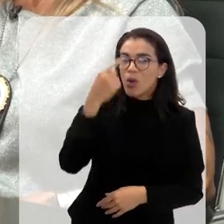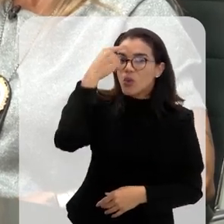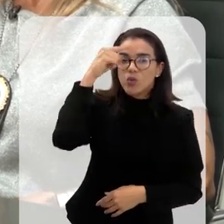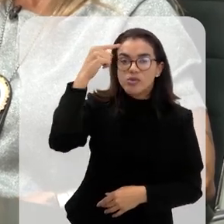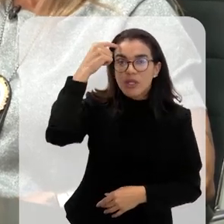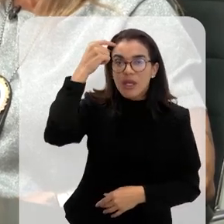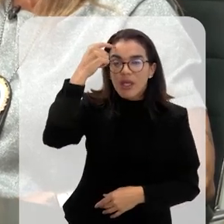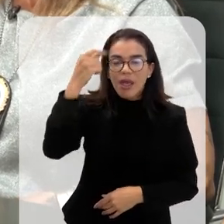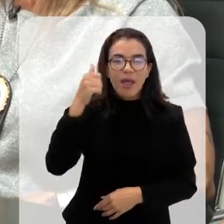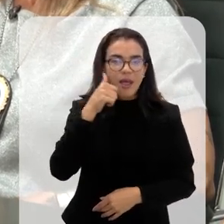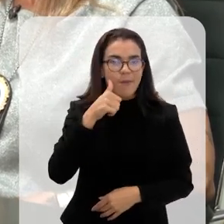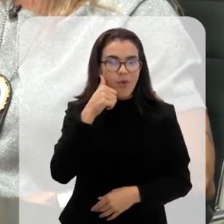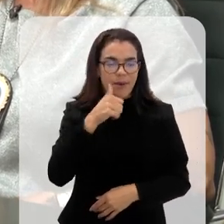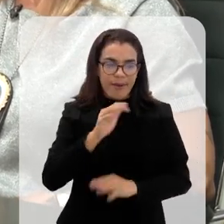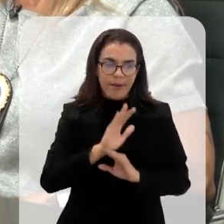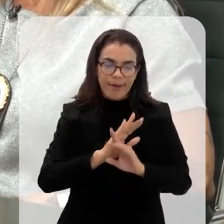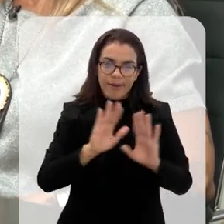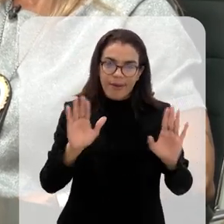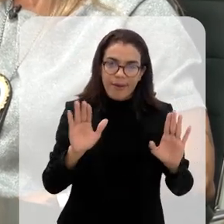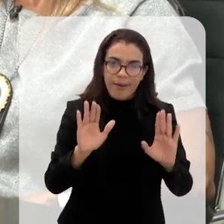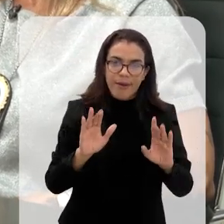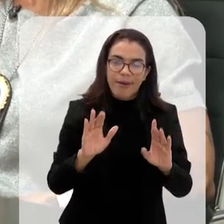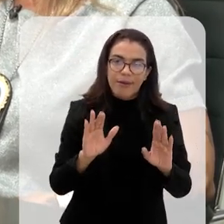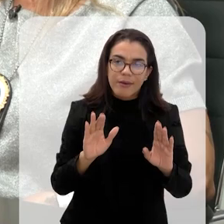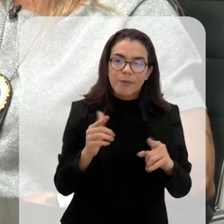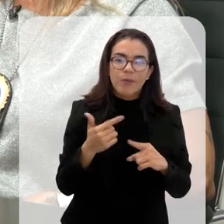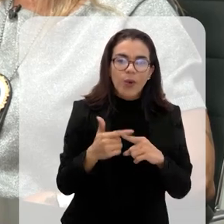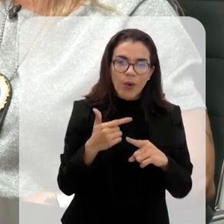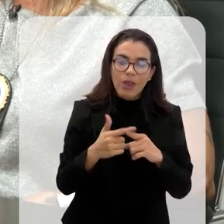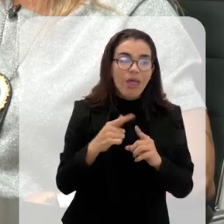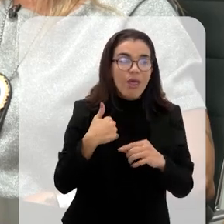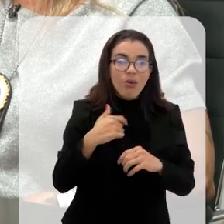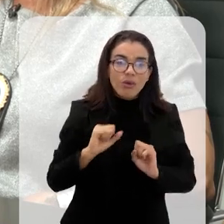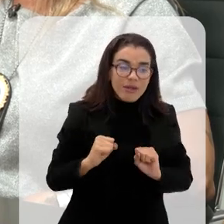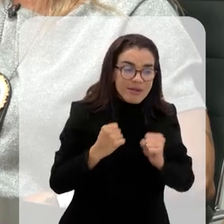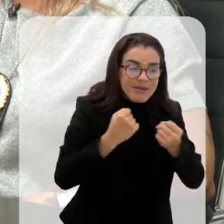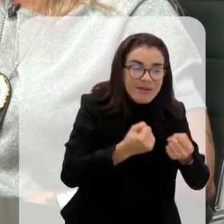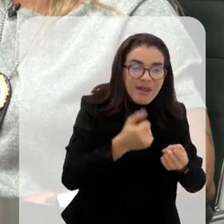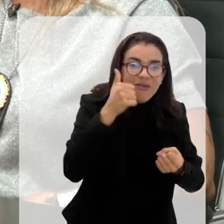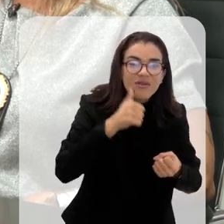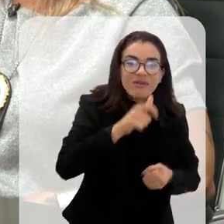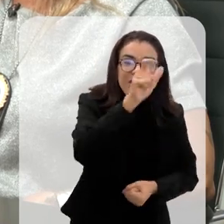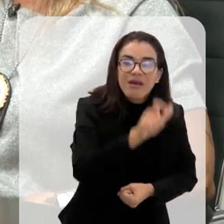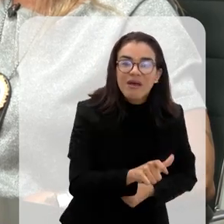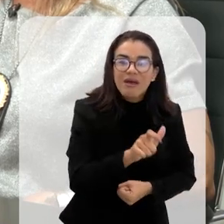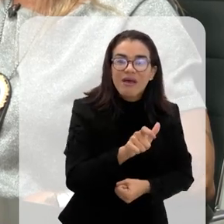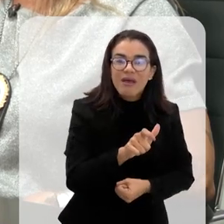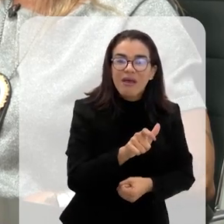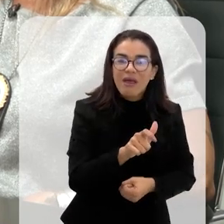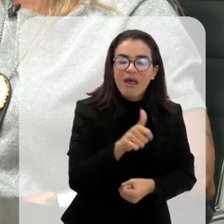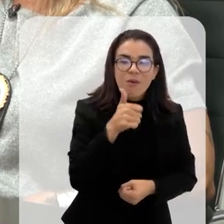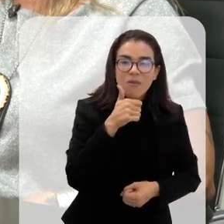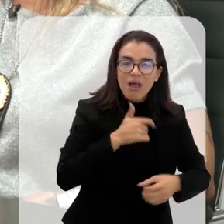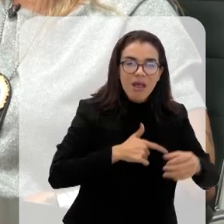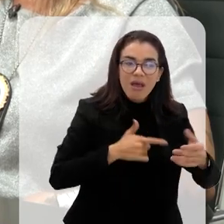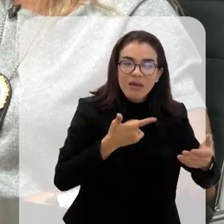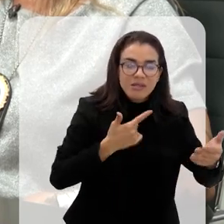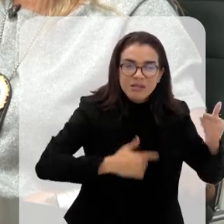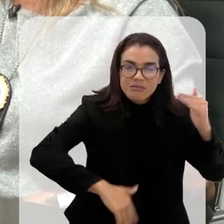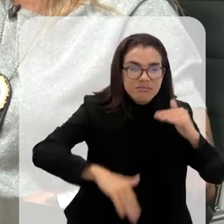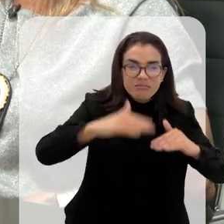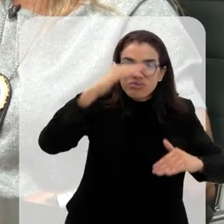não sei o que se passou na cabeça dela, ou se passa, porque era uma defesa. E aquilo, ela